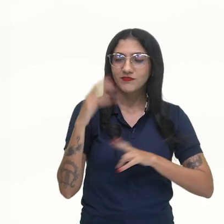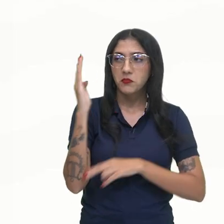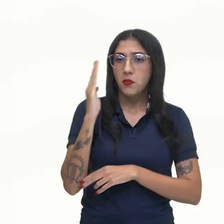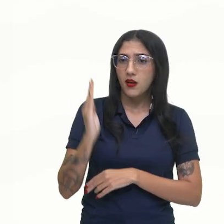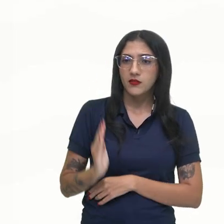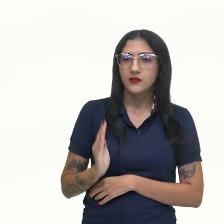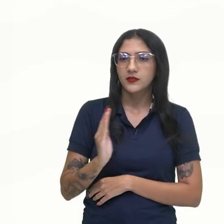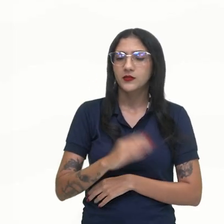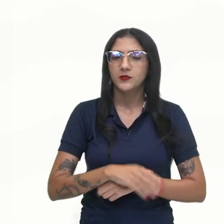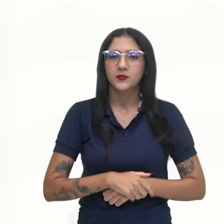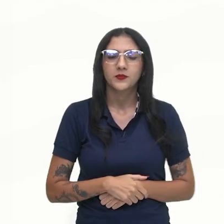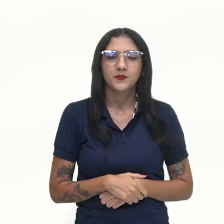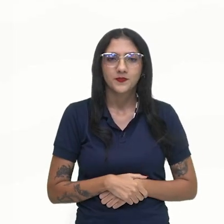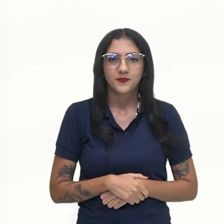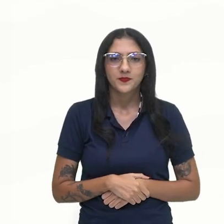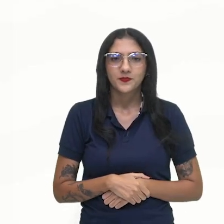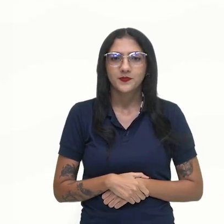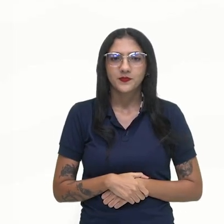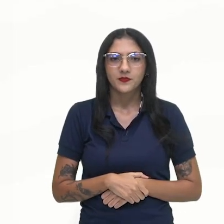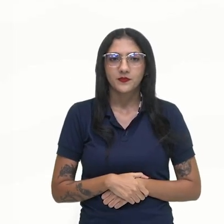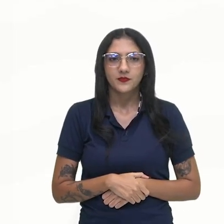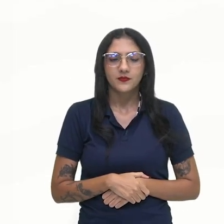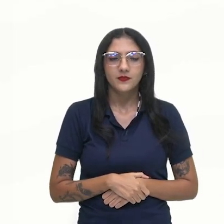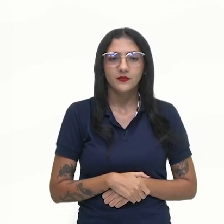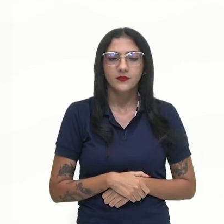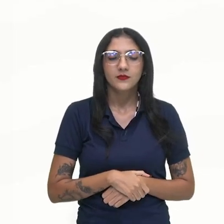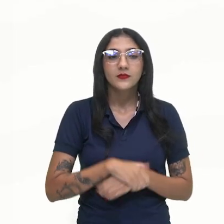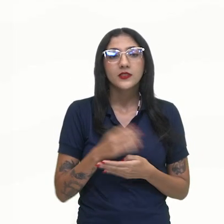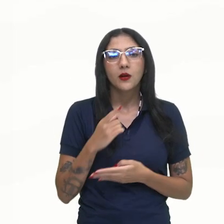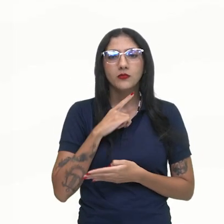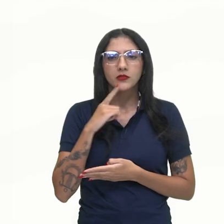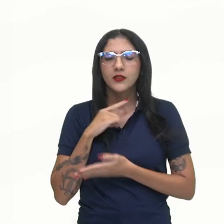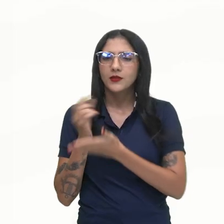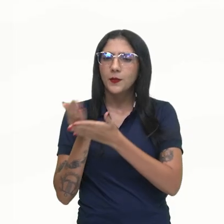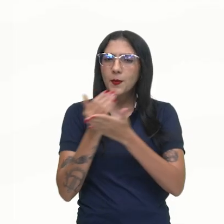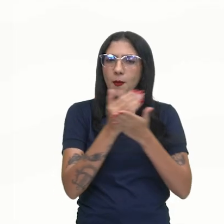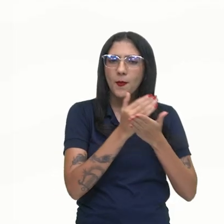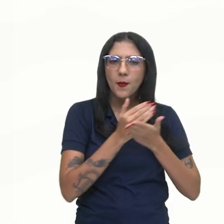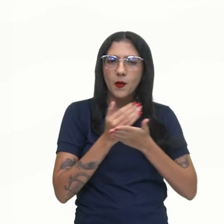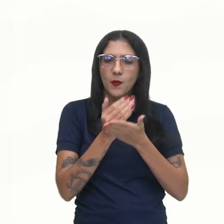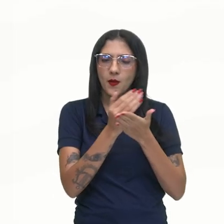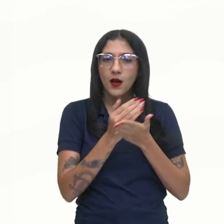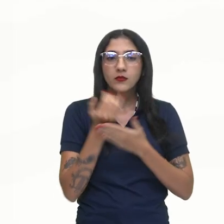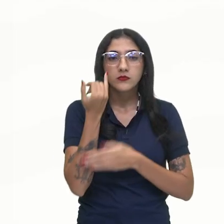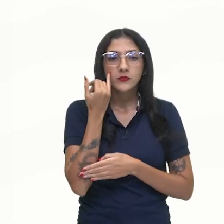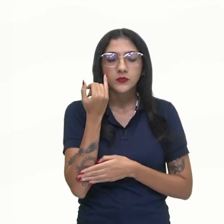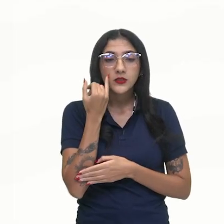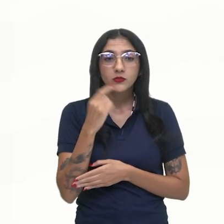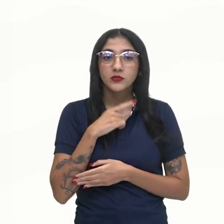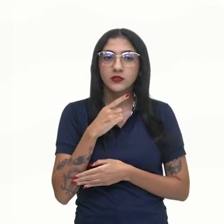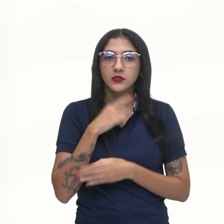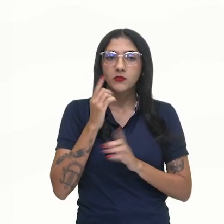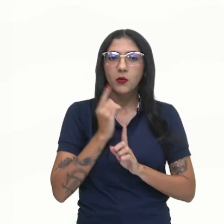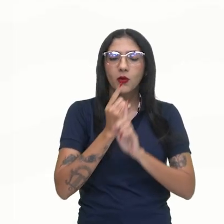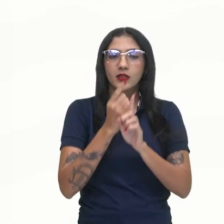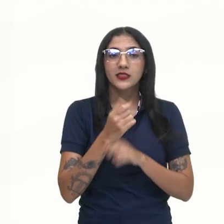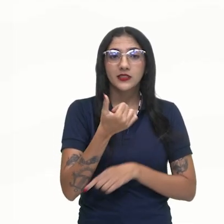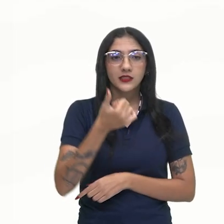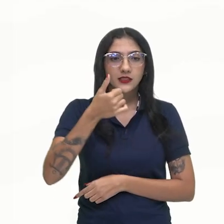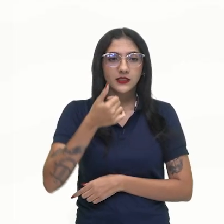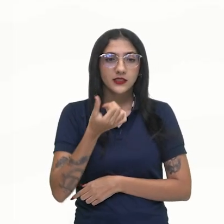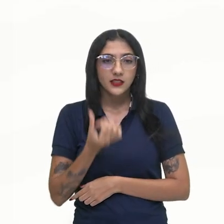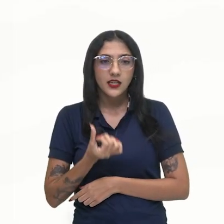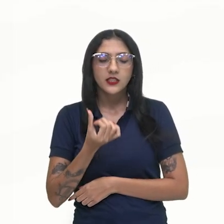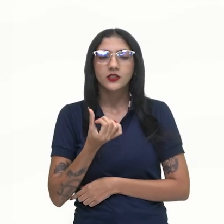Nós tivemos aí um ato que legalizou aí 16 línguas indígenas,